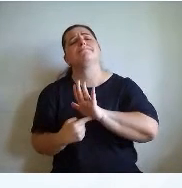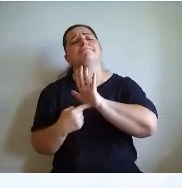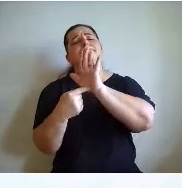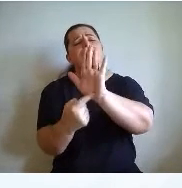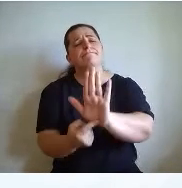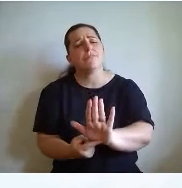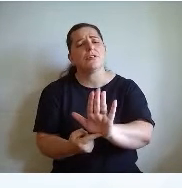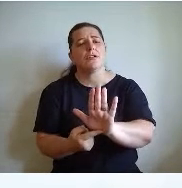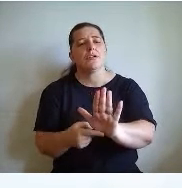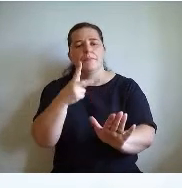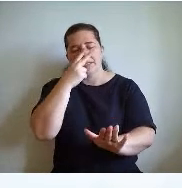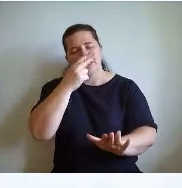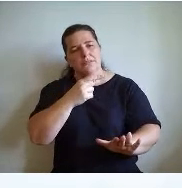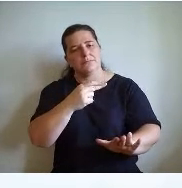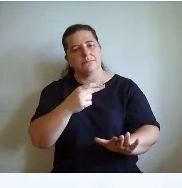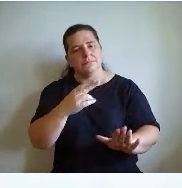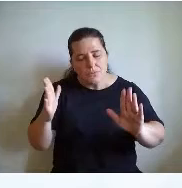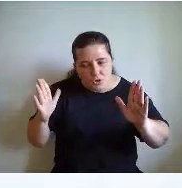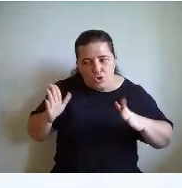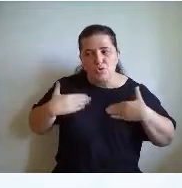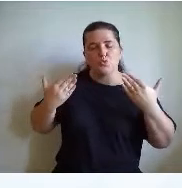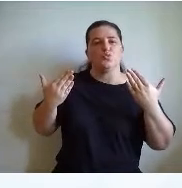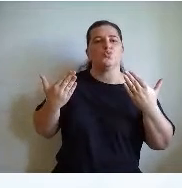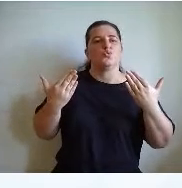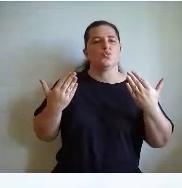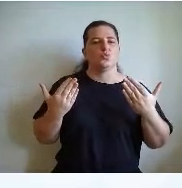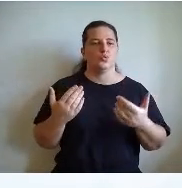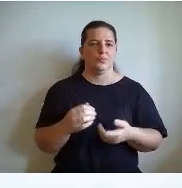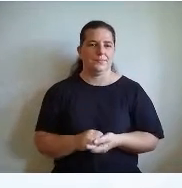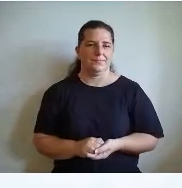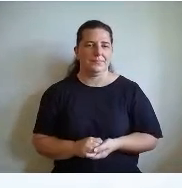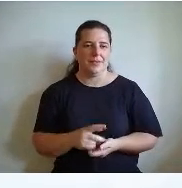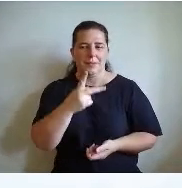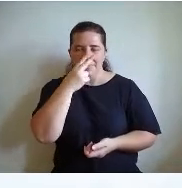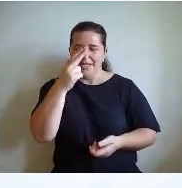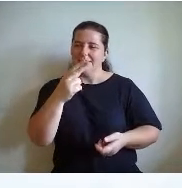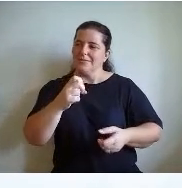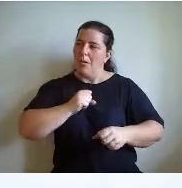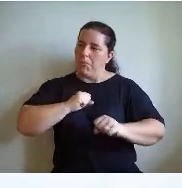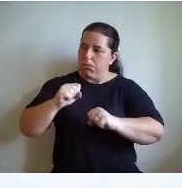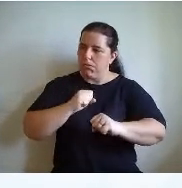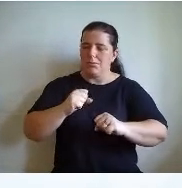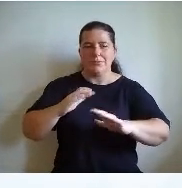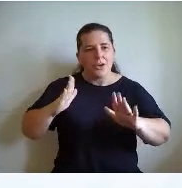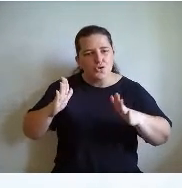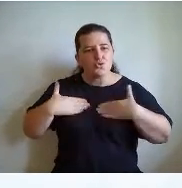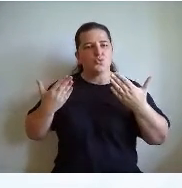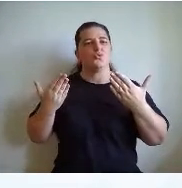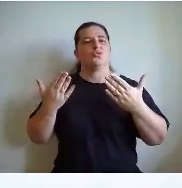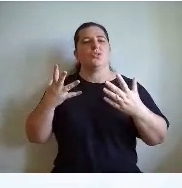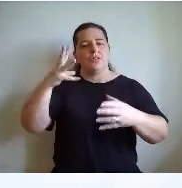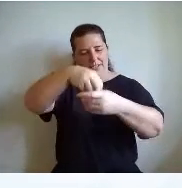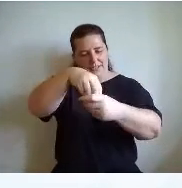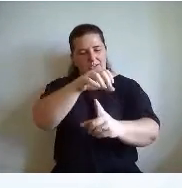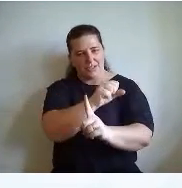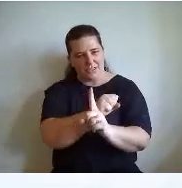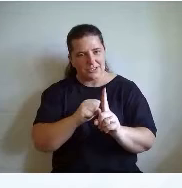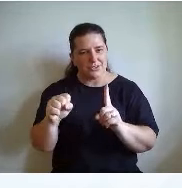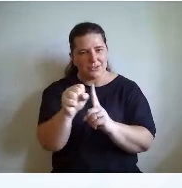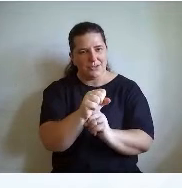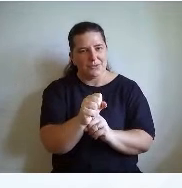um sacode, sabe, Sim, Gilma? sim. Traz um sacode para a sociedade, traz um